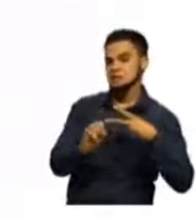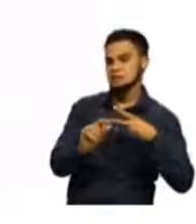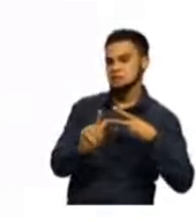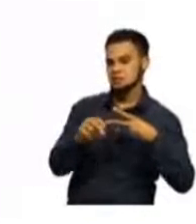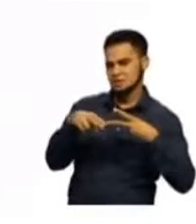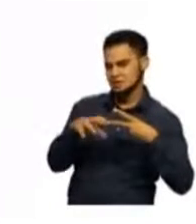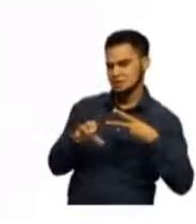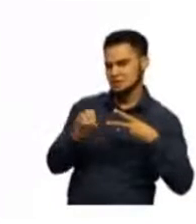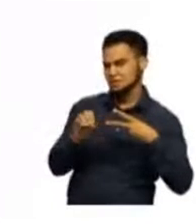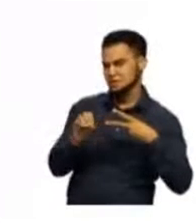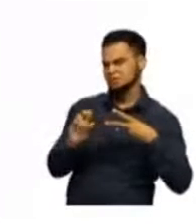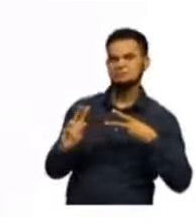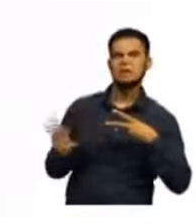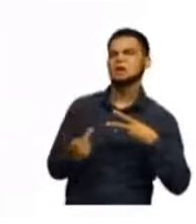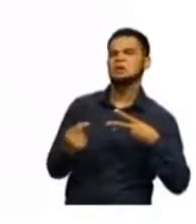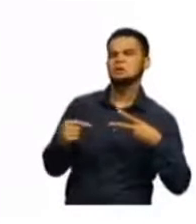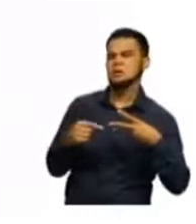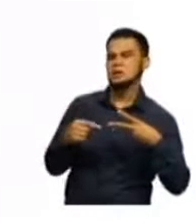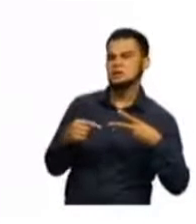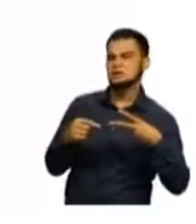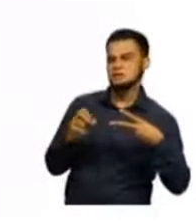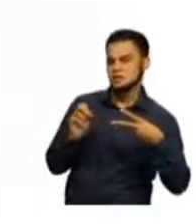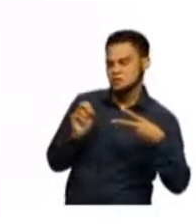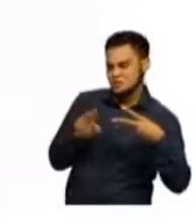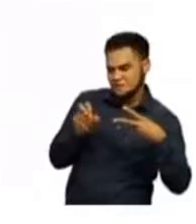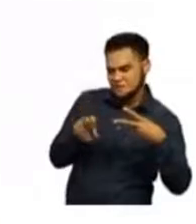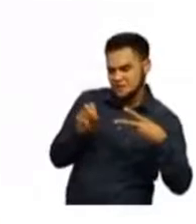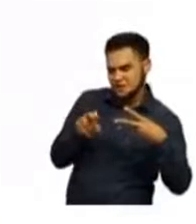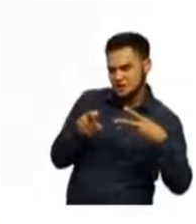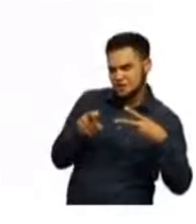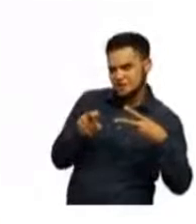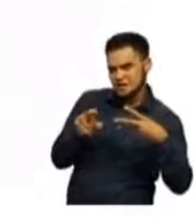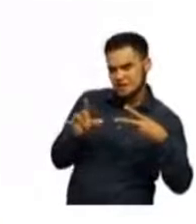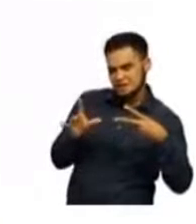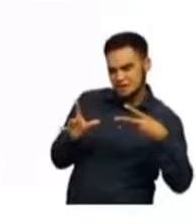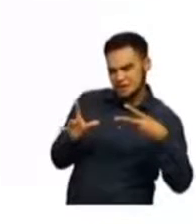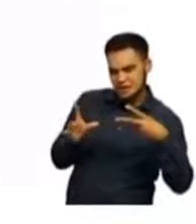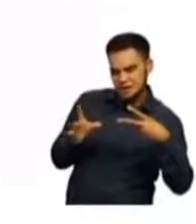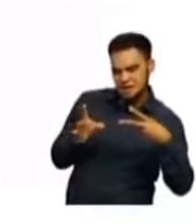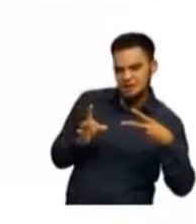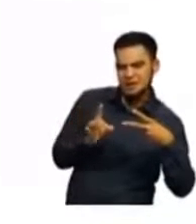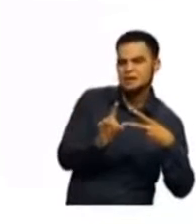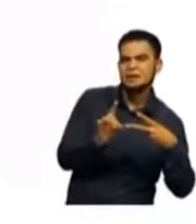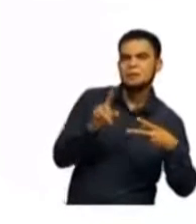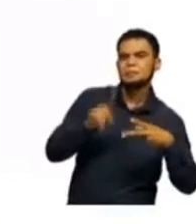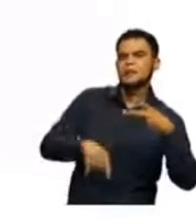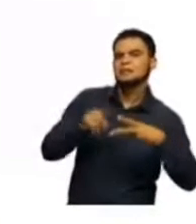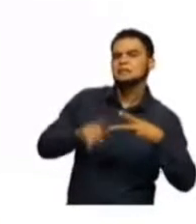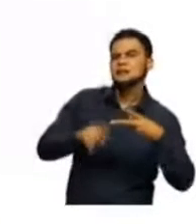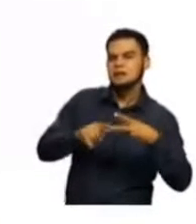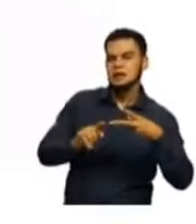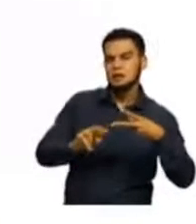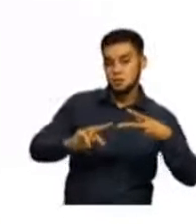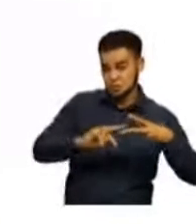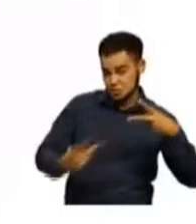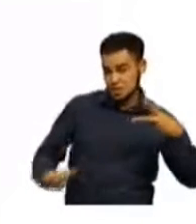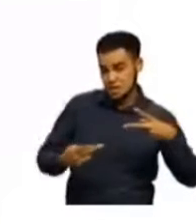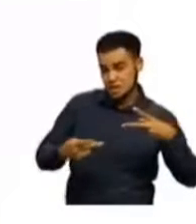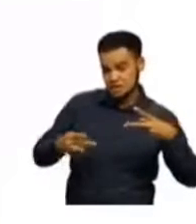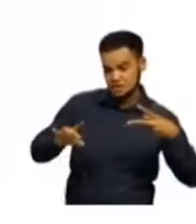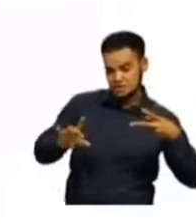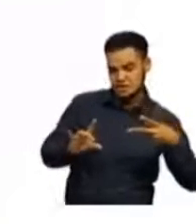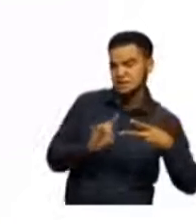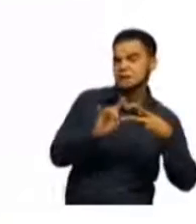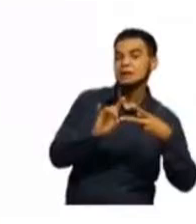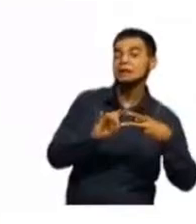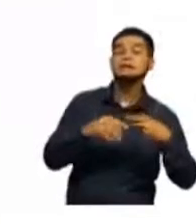material genético do vírus vai se unir ao material genético viral. E então as células que vão ser